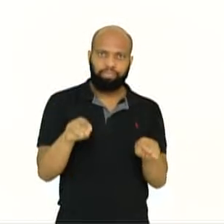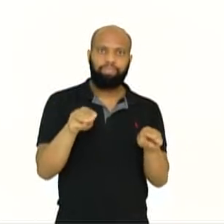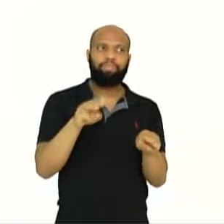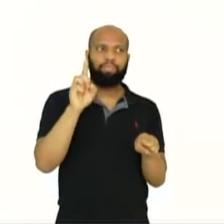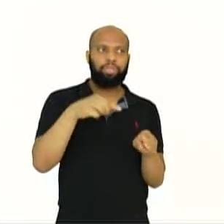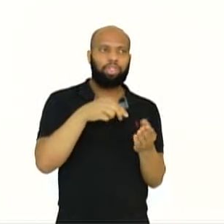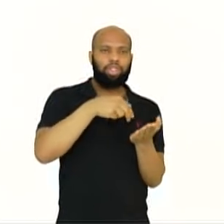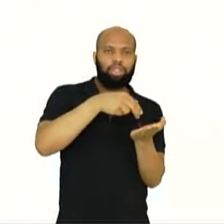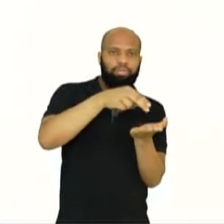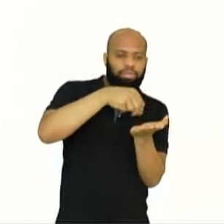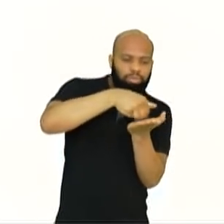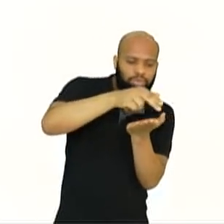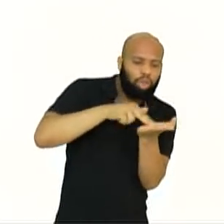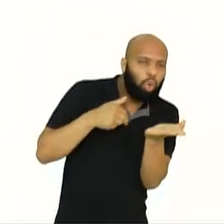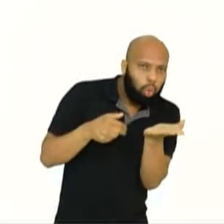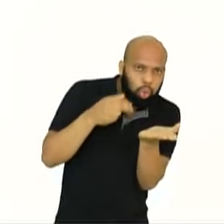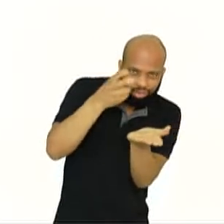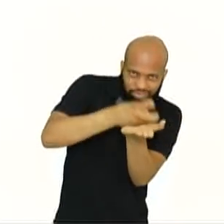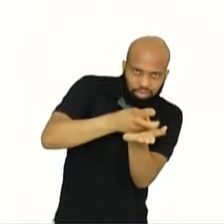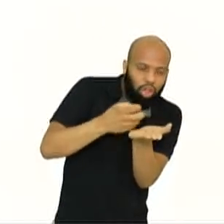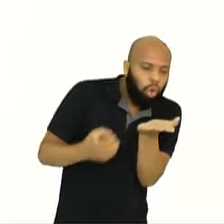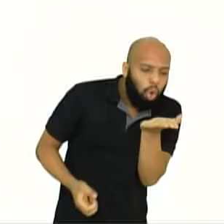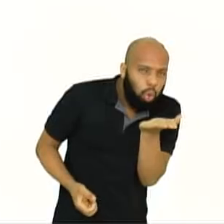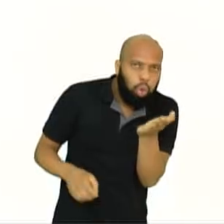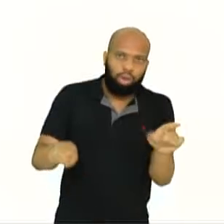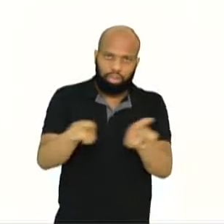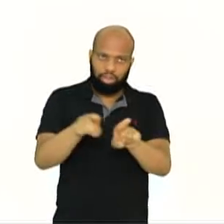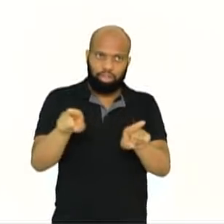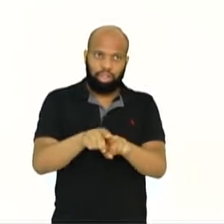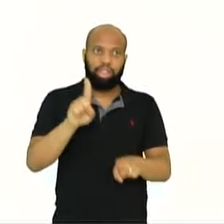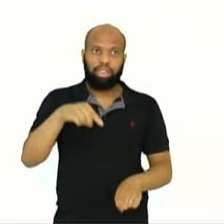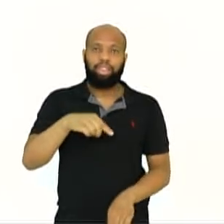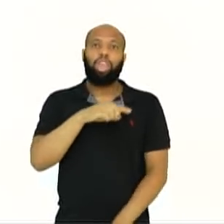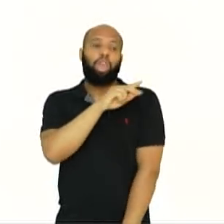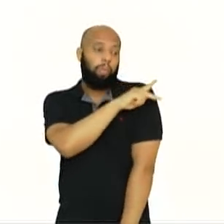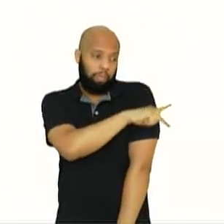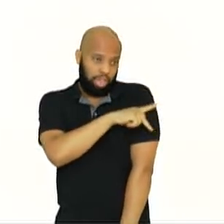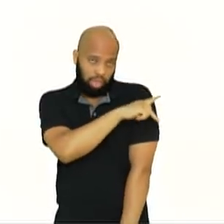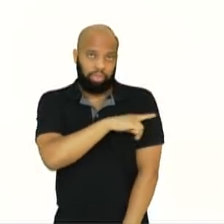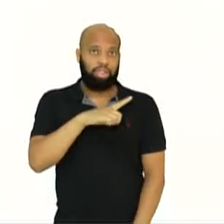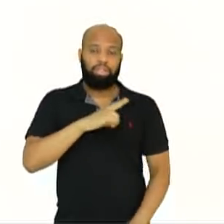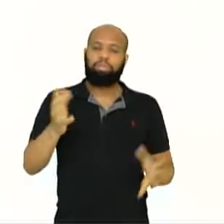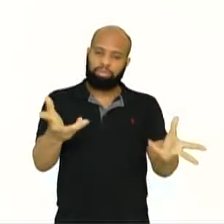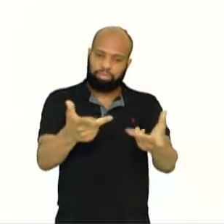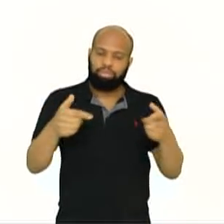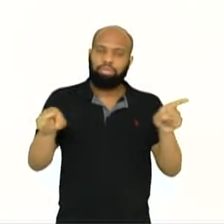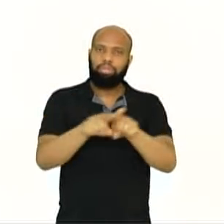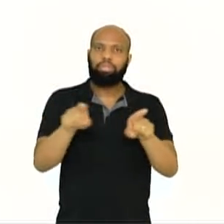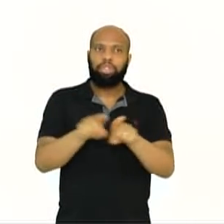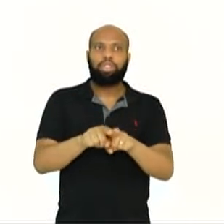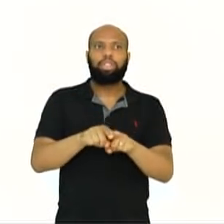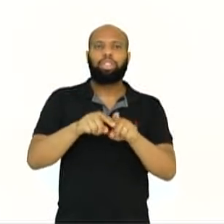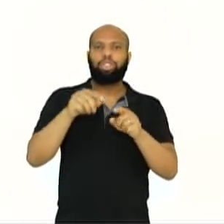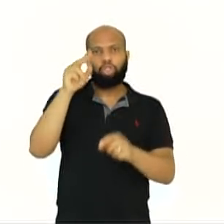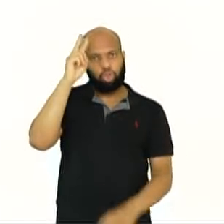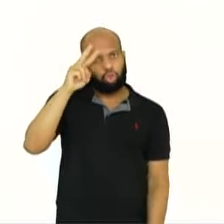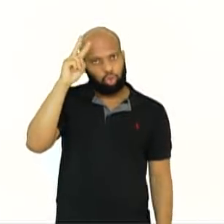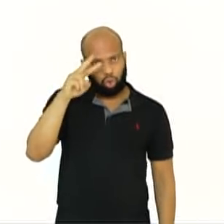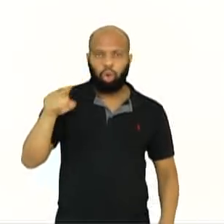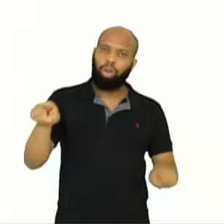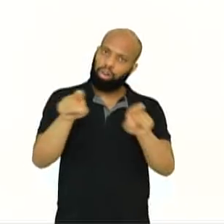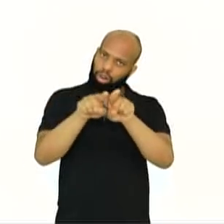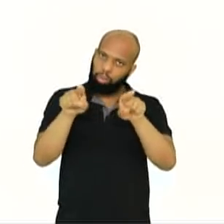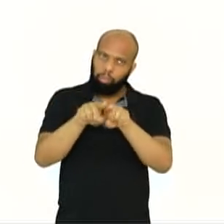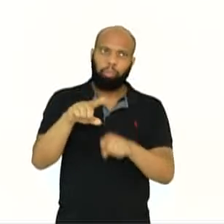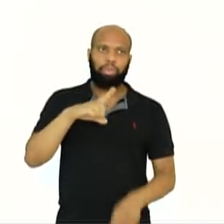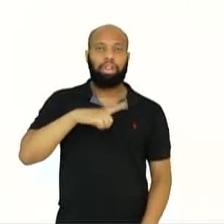no Piauí, da Serra da Capivara, né? Poxa, aquele lugar fantástico da história da arqueóloga Niede Guidon, né?